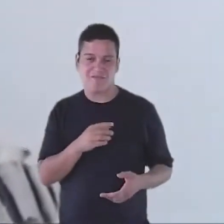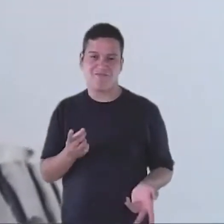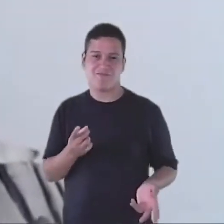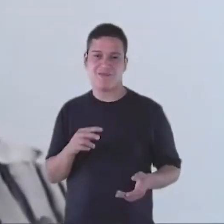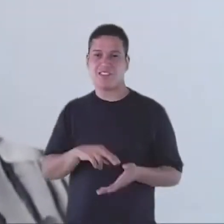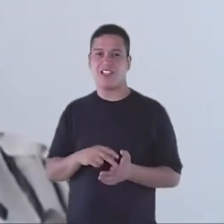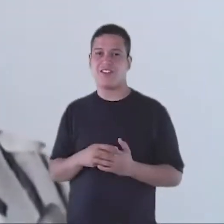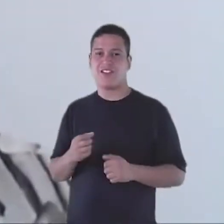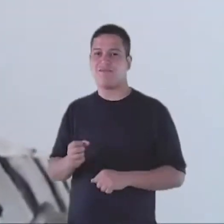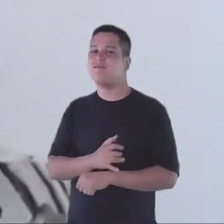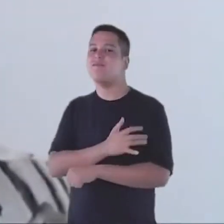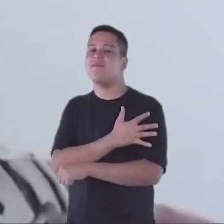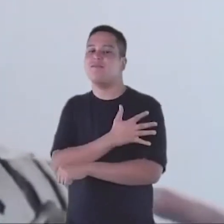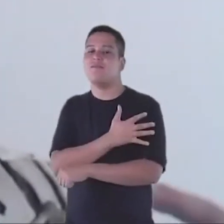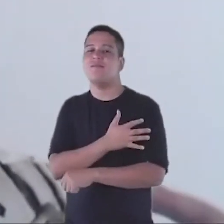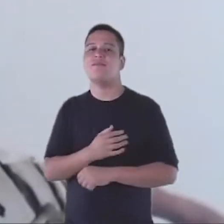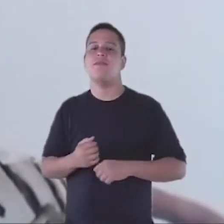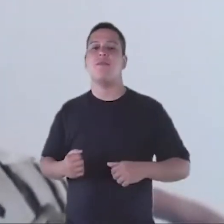poema tocou.